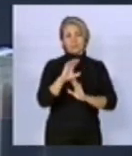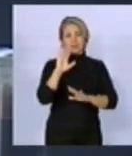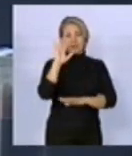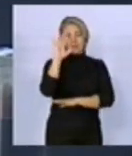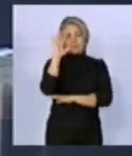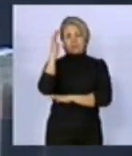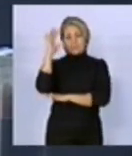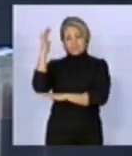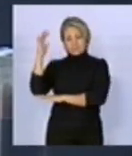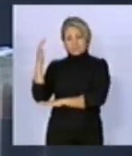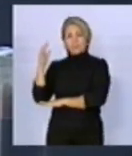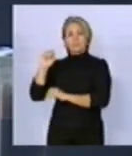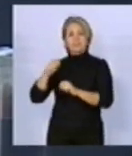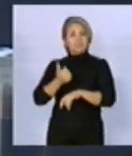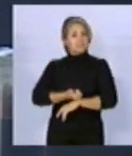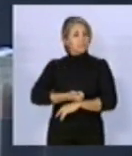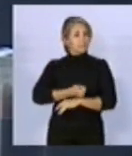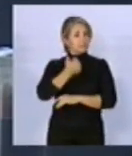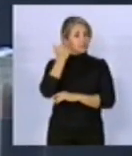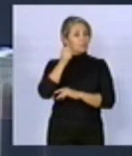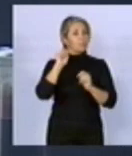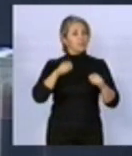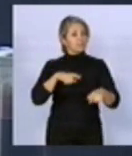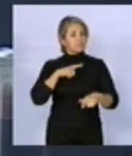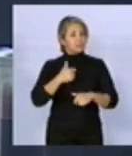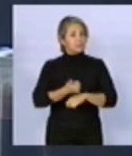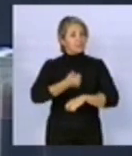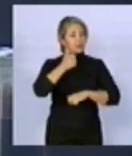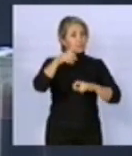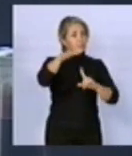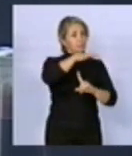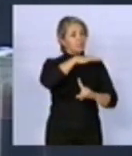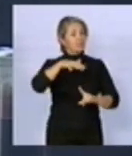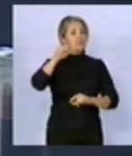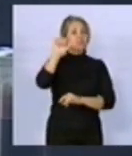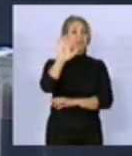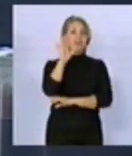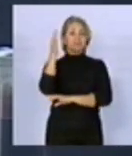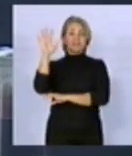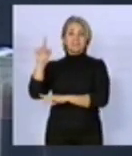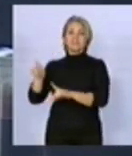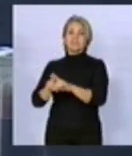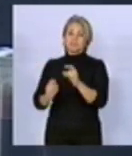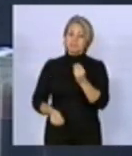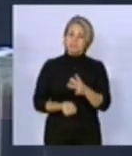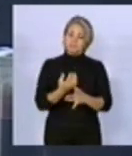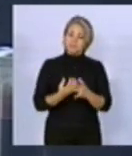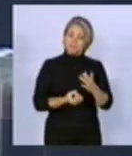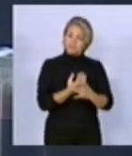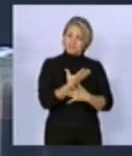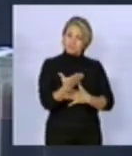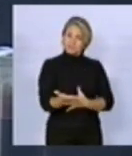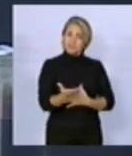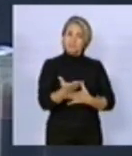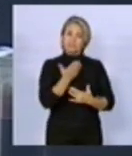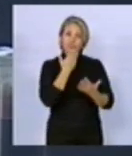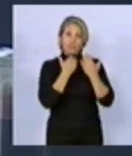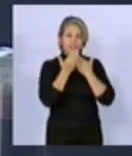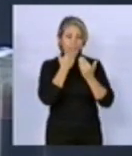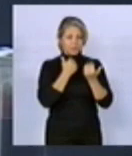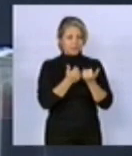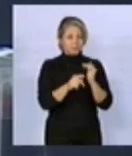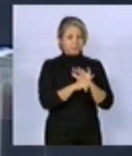ter sido muito melhor poderia ter sido muito melhor para o meio ambiente poderia ter sido muito melhor para a produção de alimentos